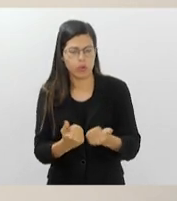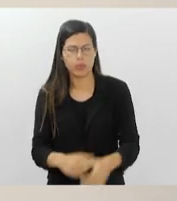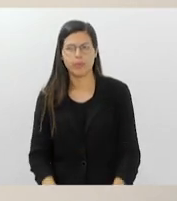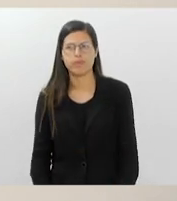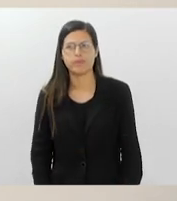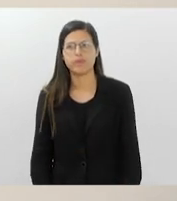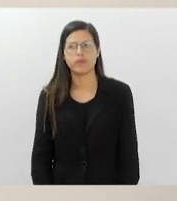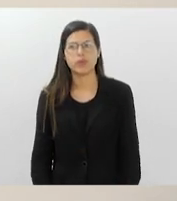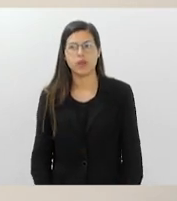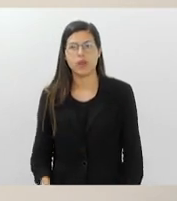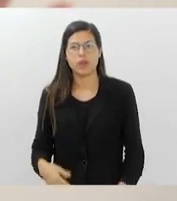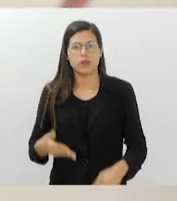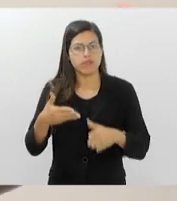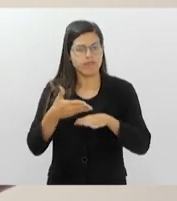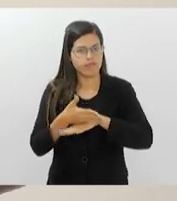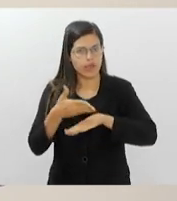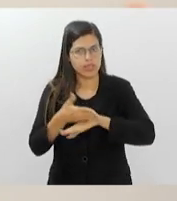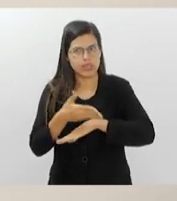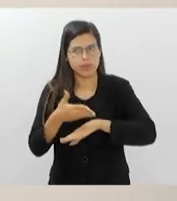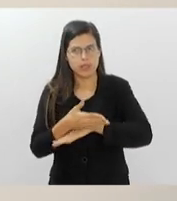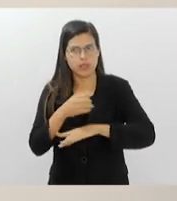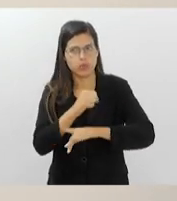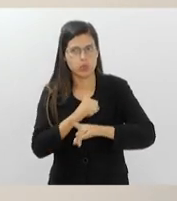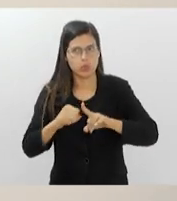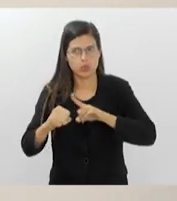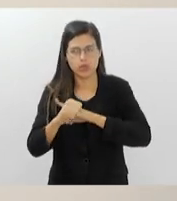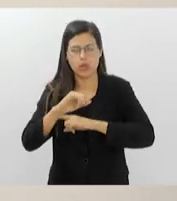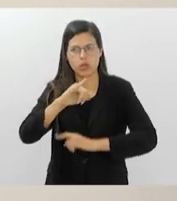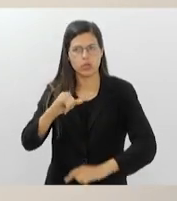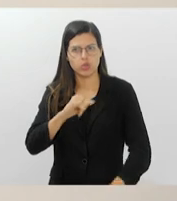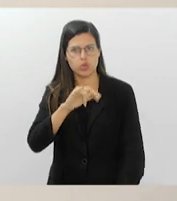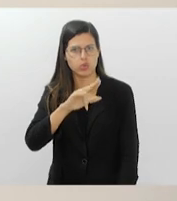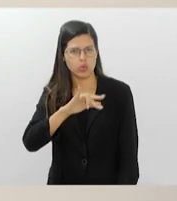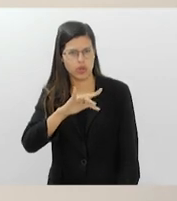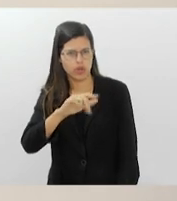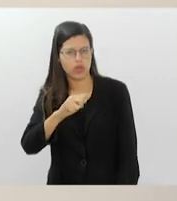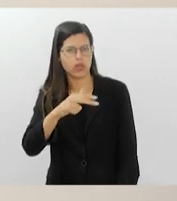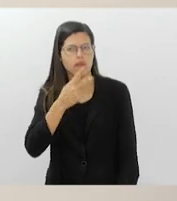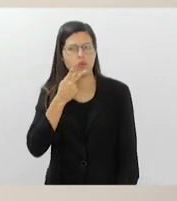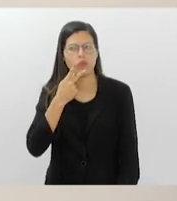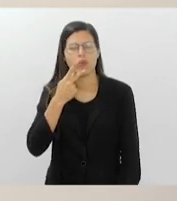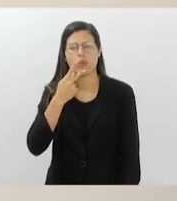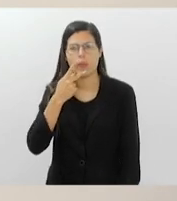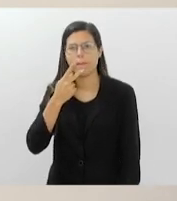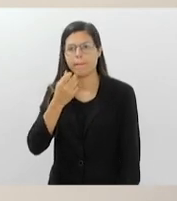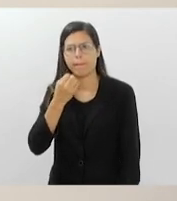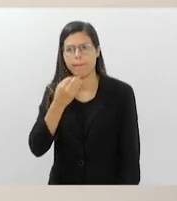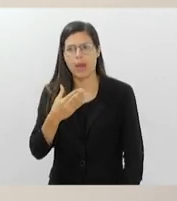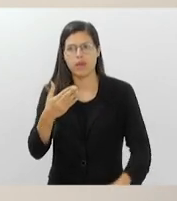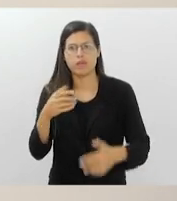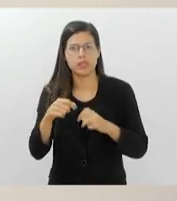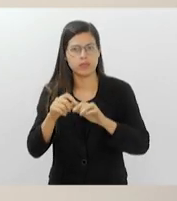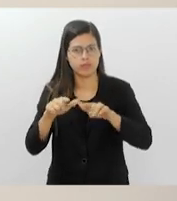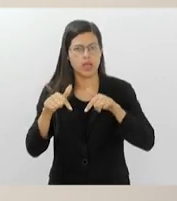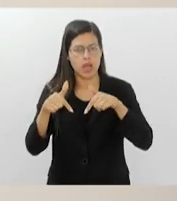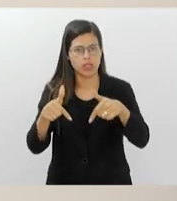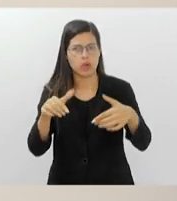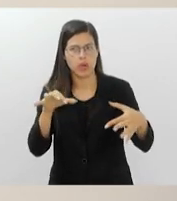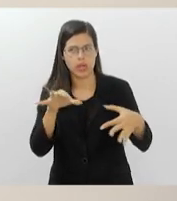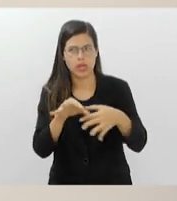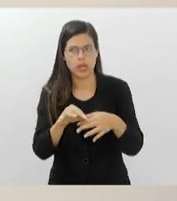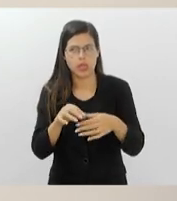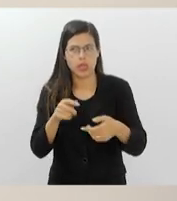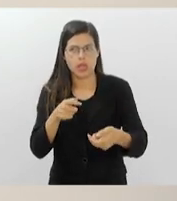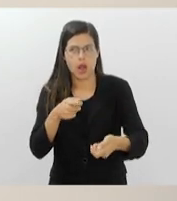participação social que a gente consegue acho que Juliana trouxe isso muito bem eh fazer iniciativas relacionadas não só a controle